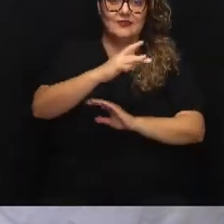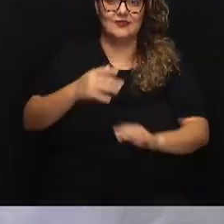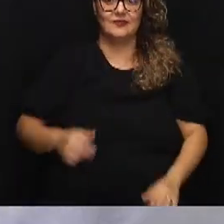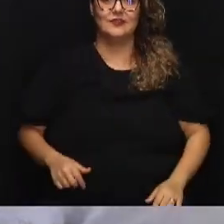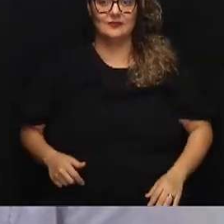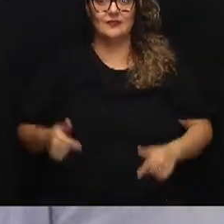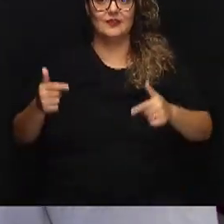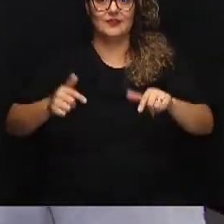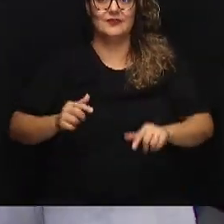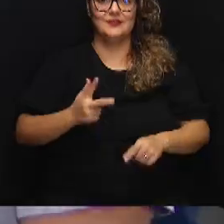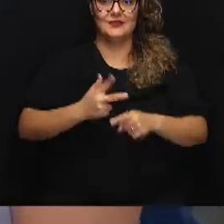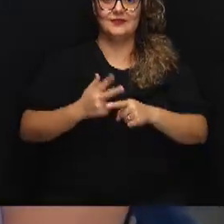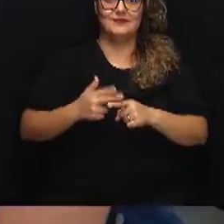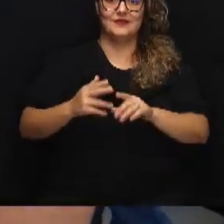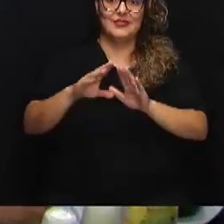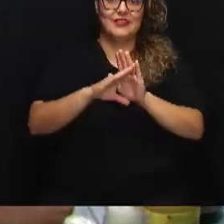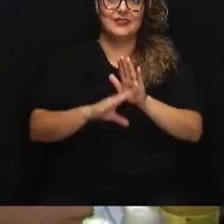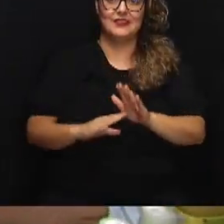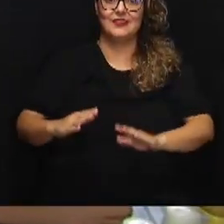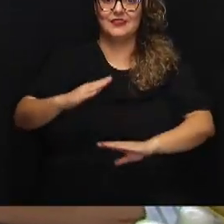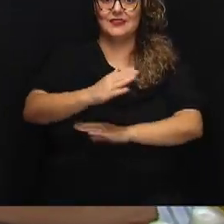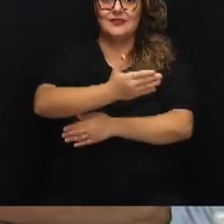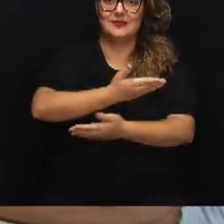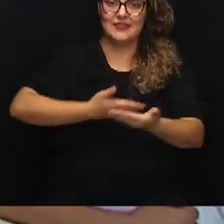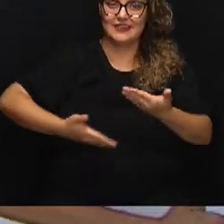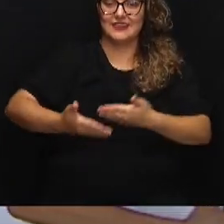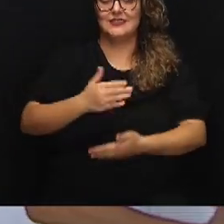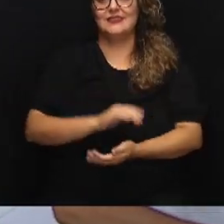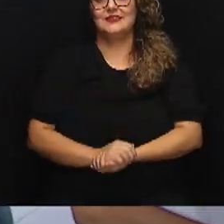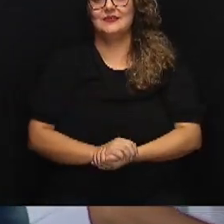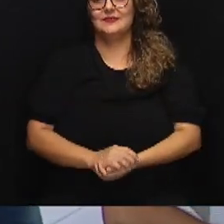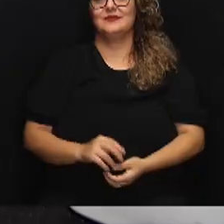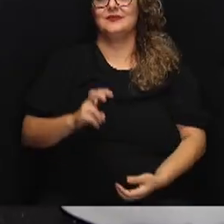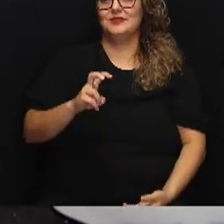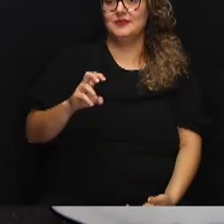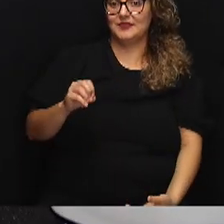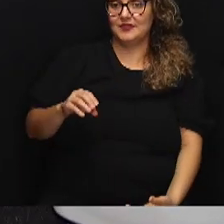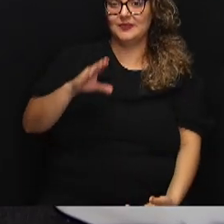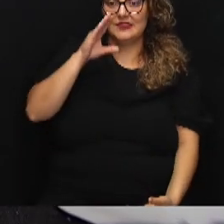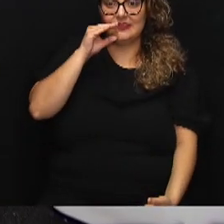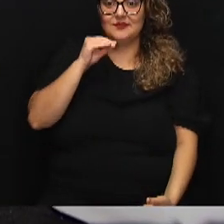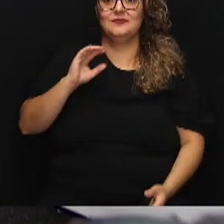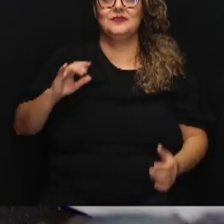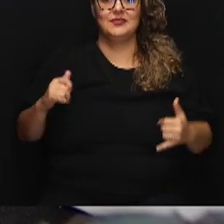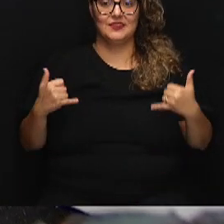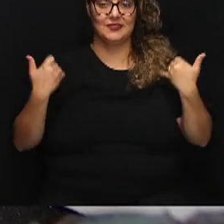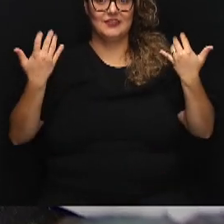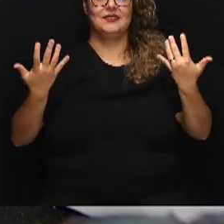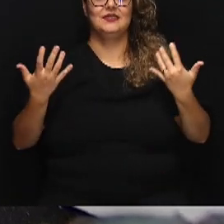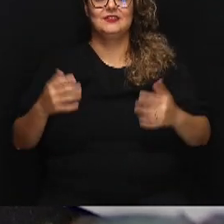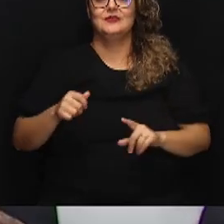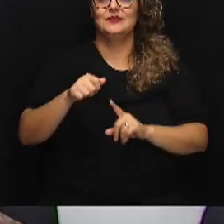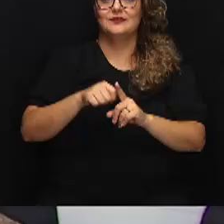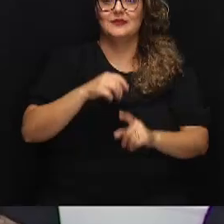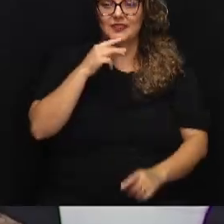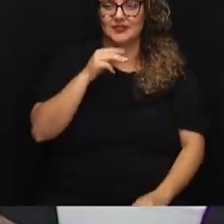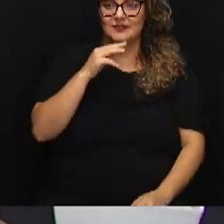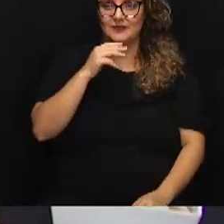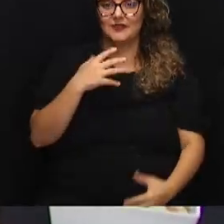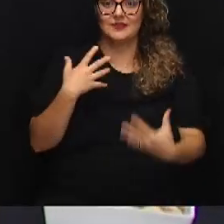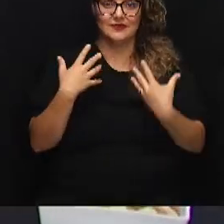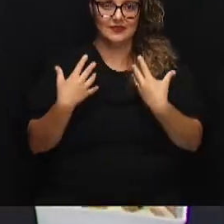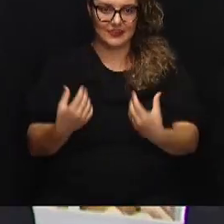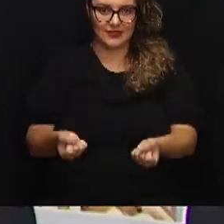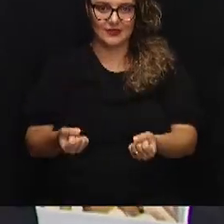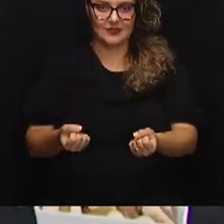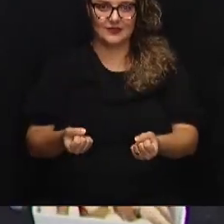uma edição do programa Câmara Integrada. Os 50 servidores aniversariantes do mês de março foram recepcionados